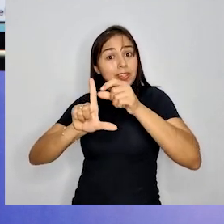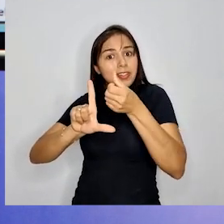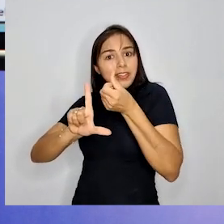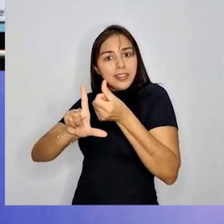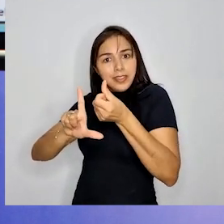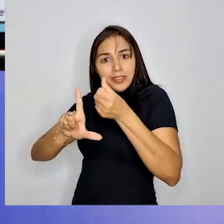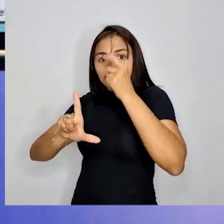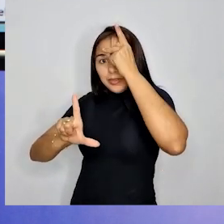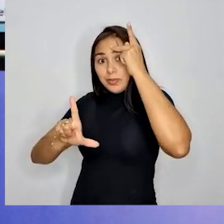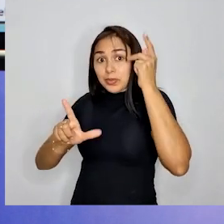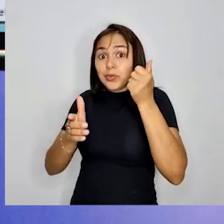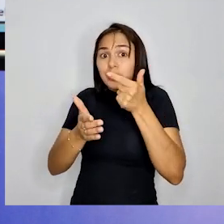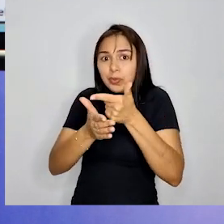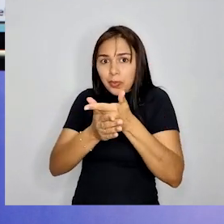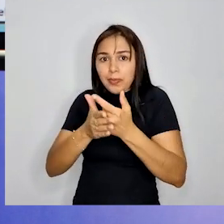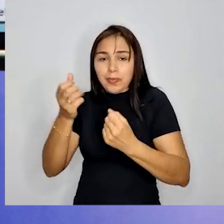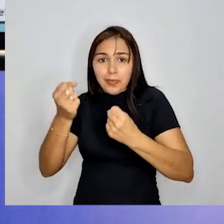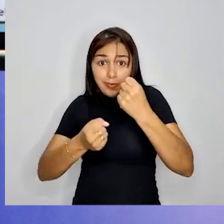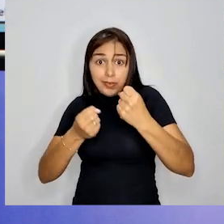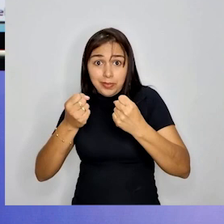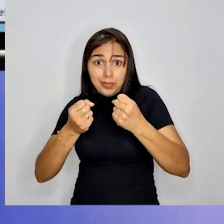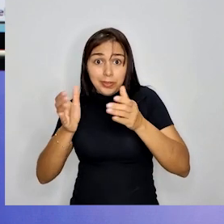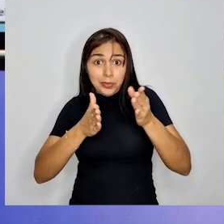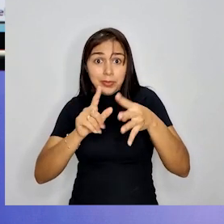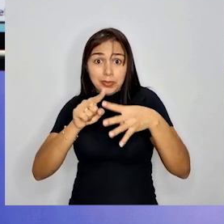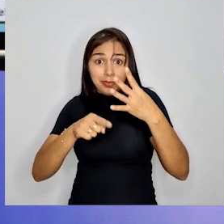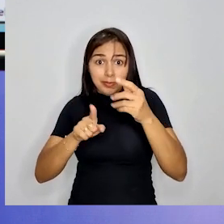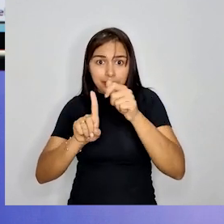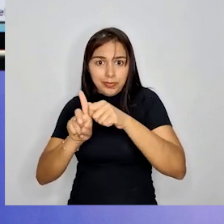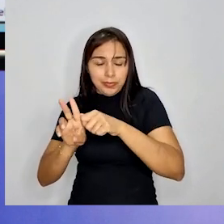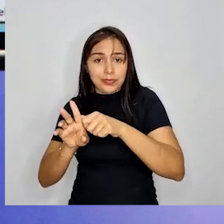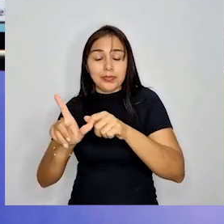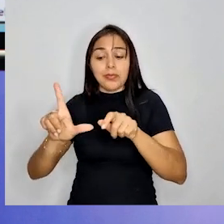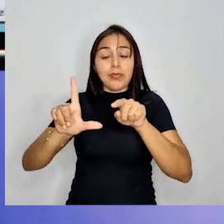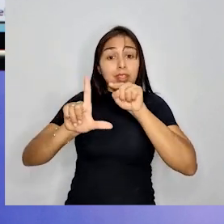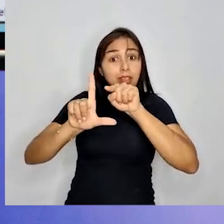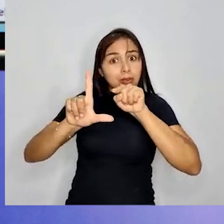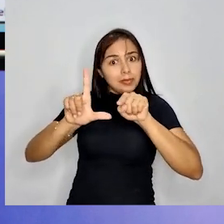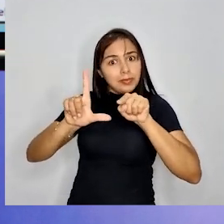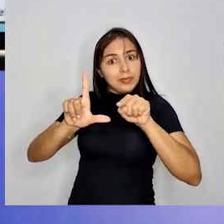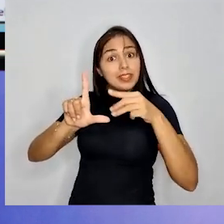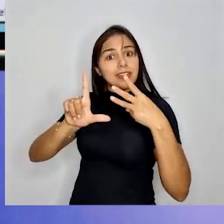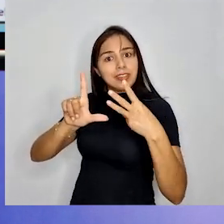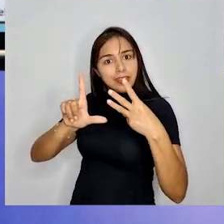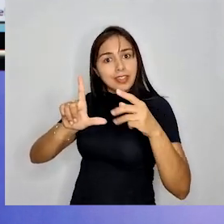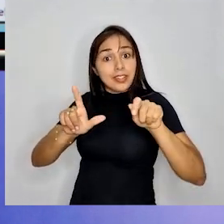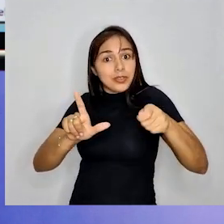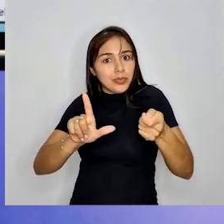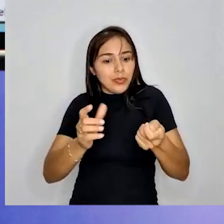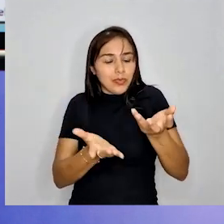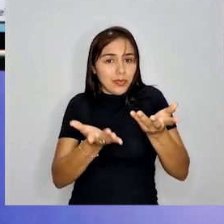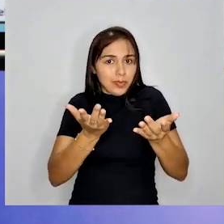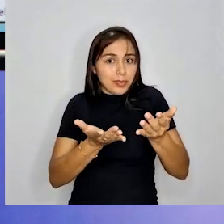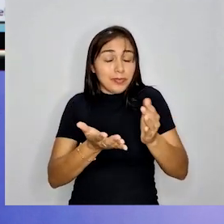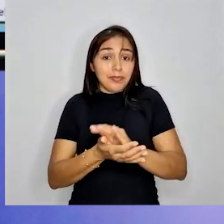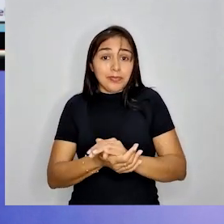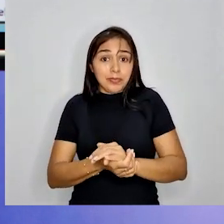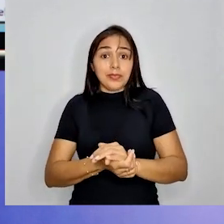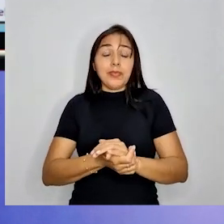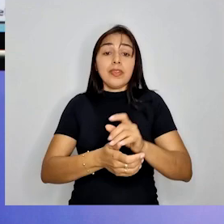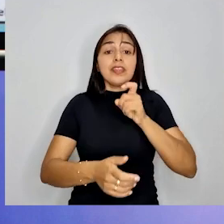quatro meses fogão 3 geladeira aqui ó 2 televisão 9 Ok